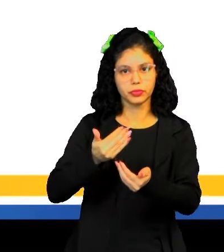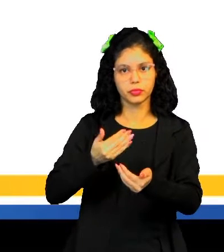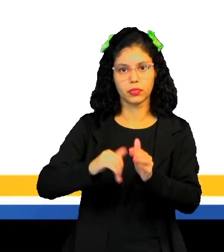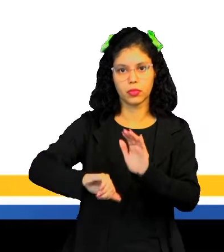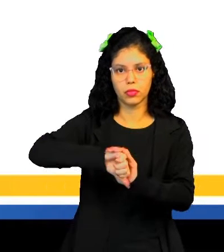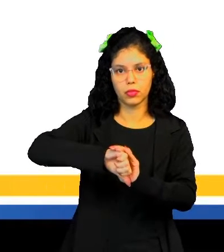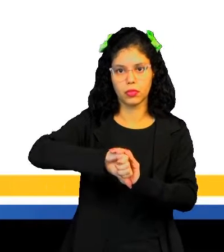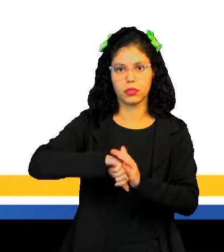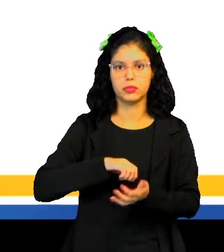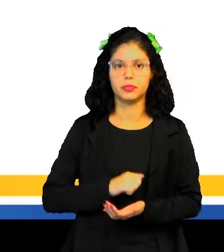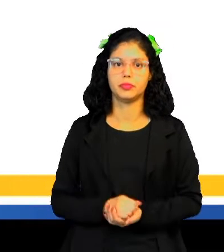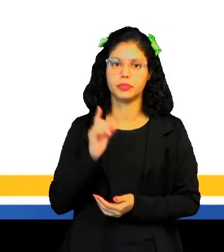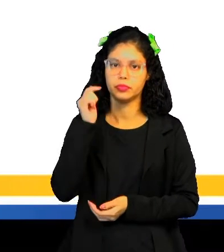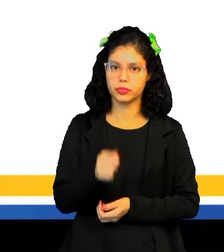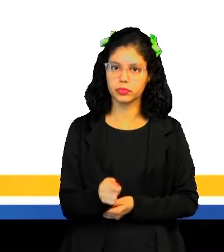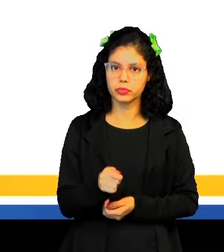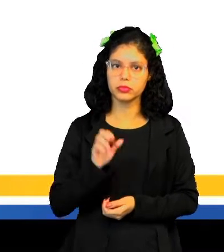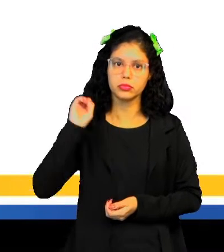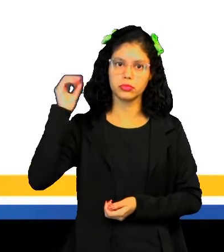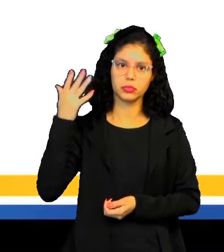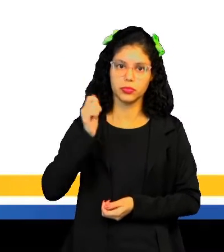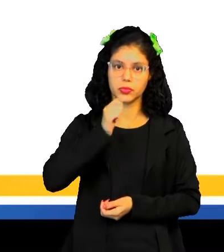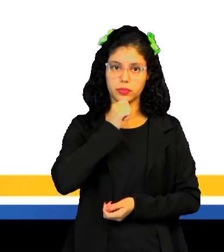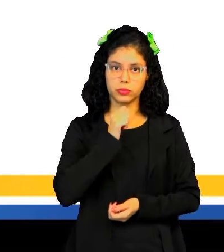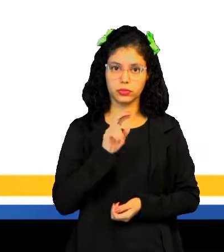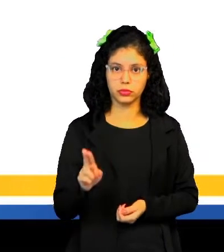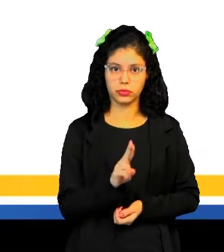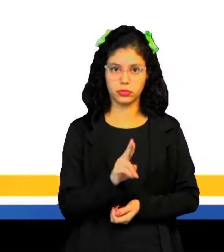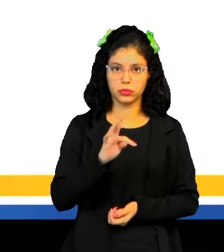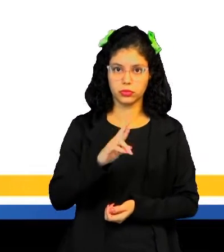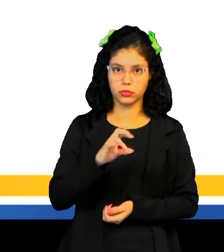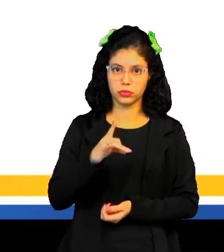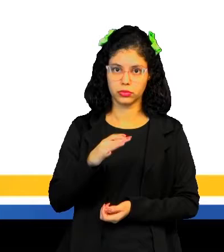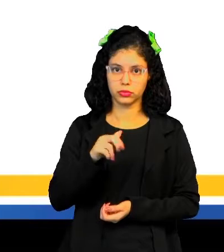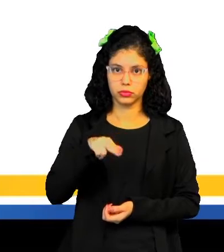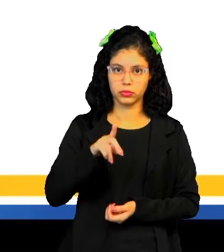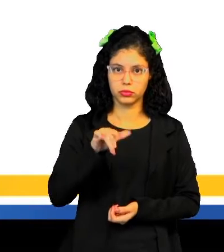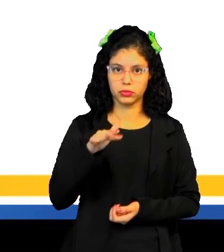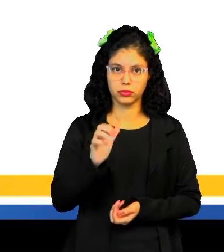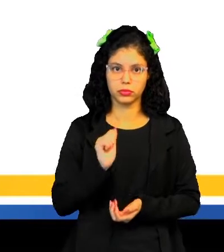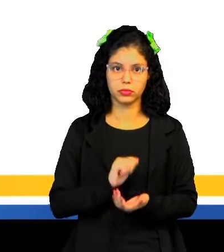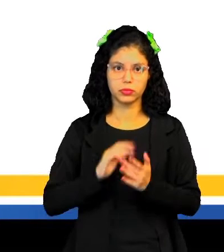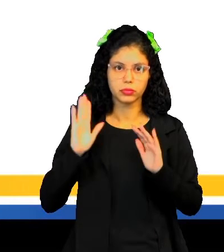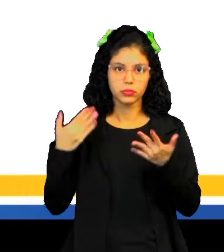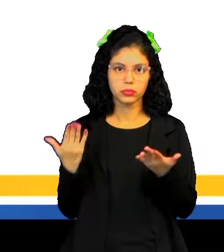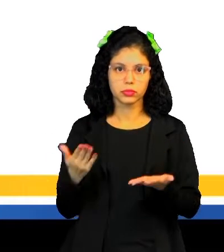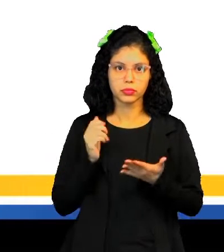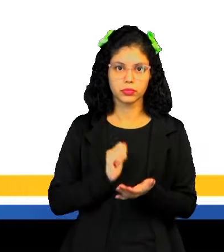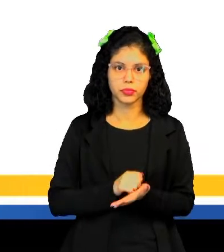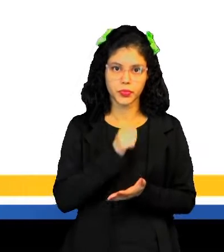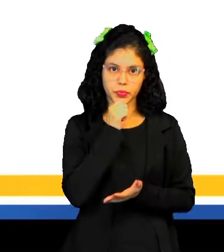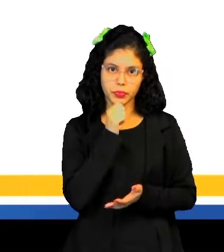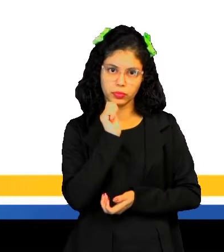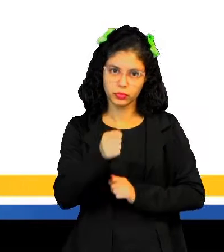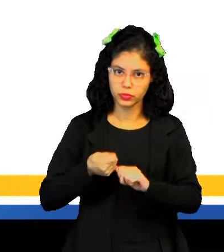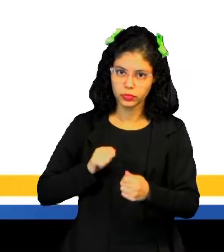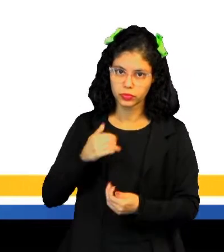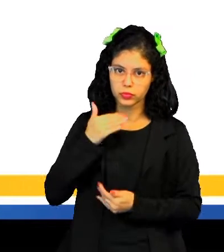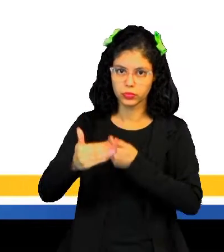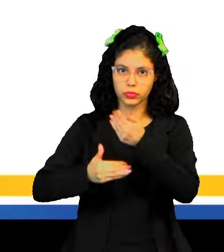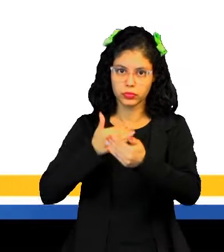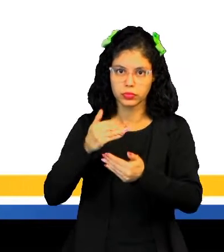ditadura. Assim, ocorre no Brasil a chamada transição negociada, ao qual é marcada pelo controle